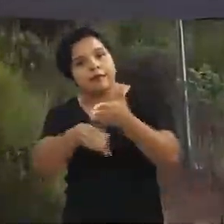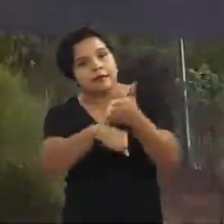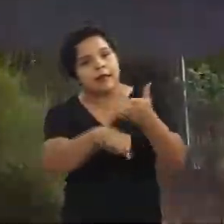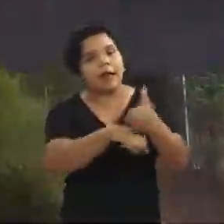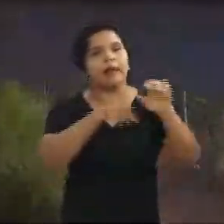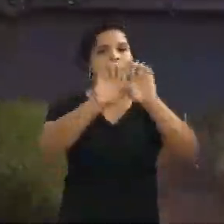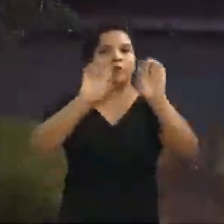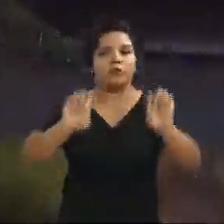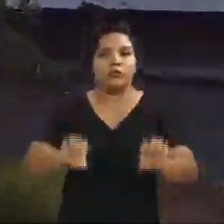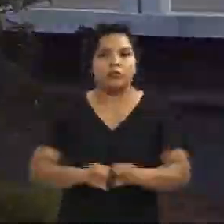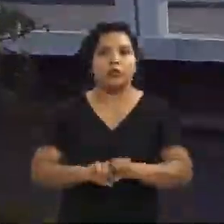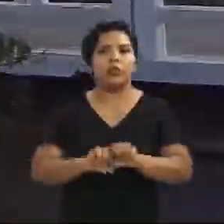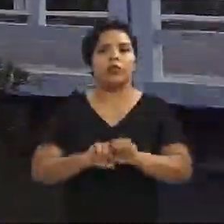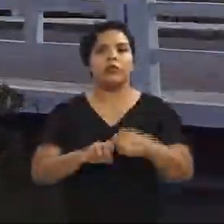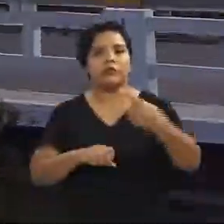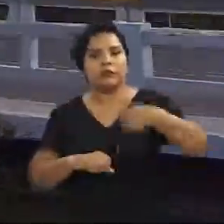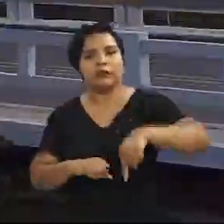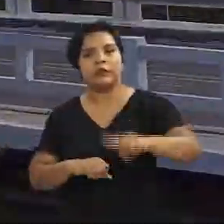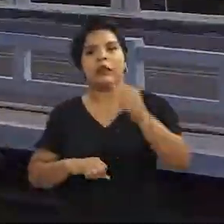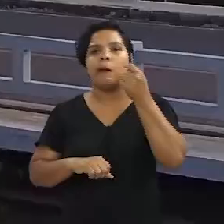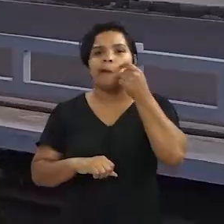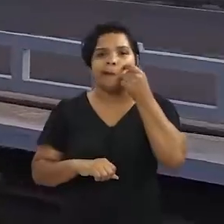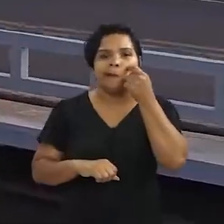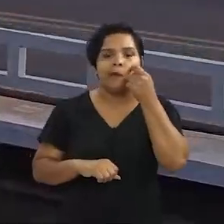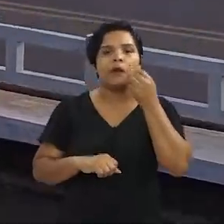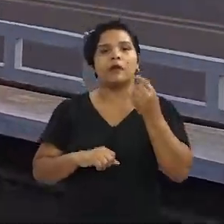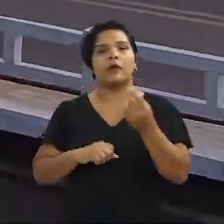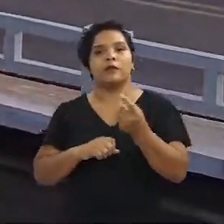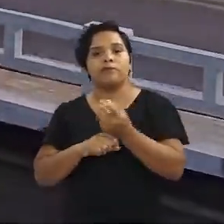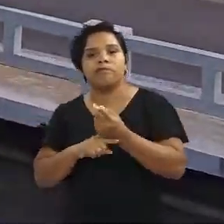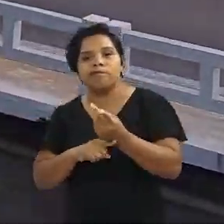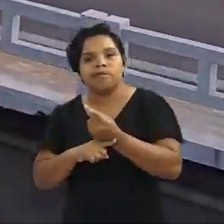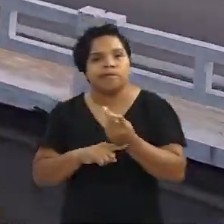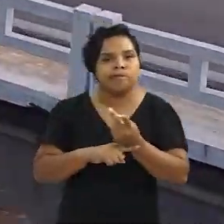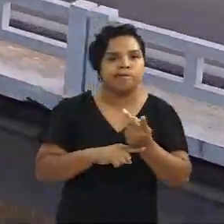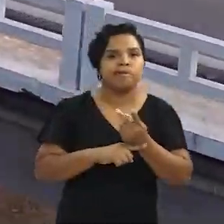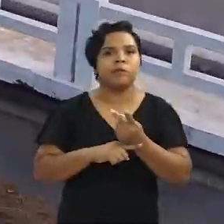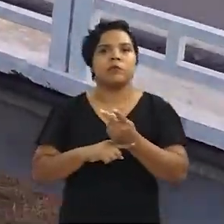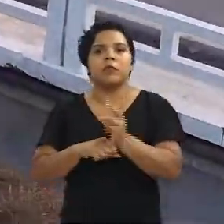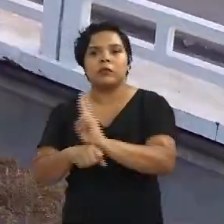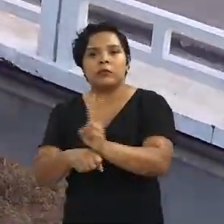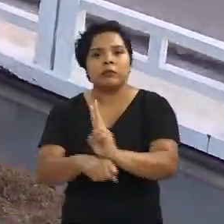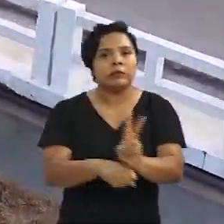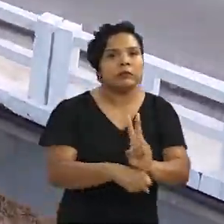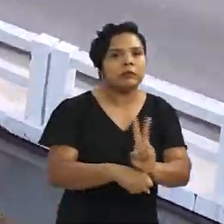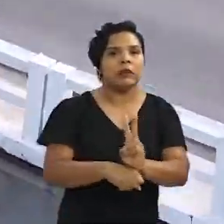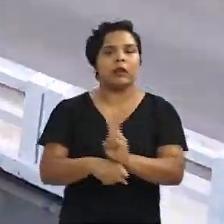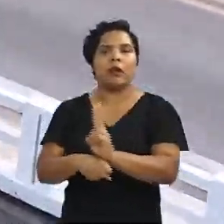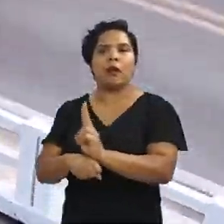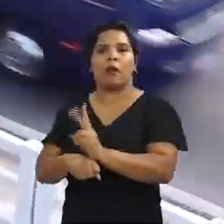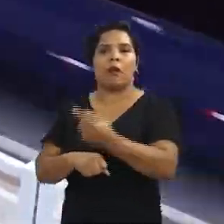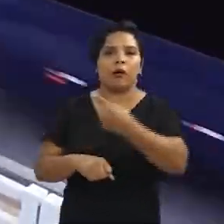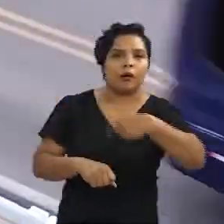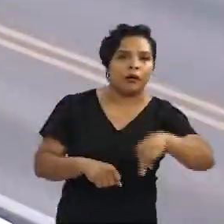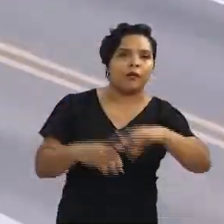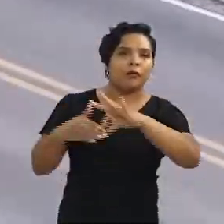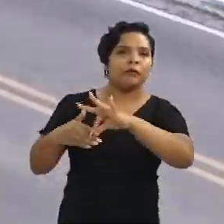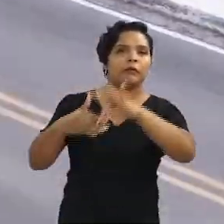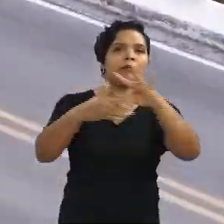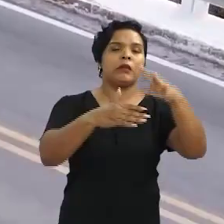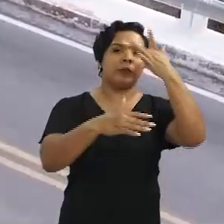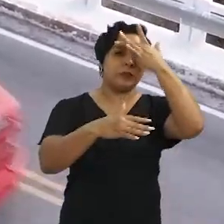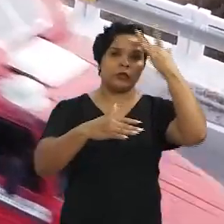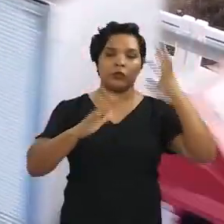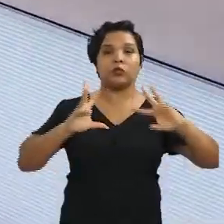acessar essas estruturas em campo e fazer uma inspeção. Então você precisa deslocar o